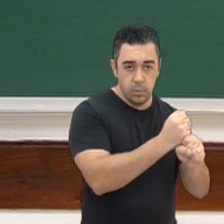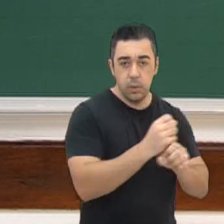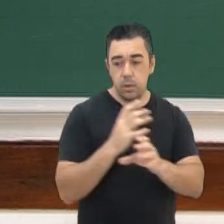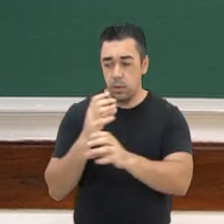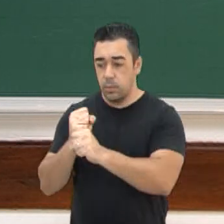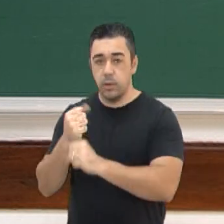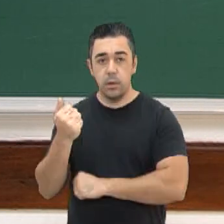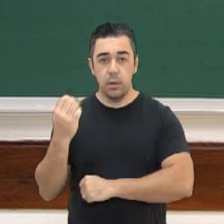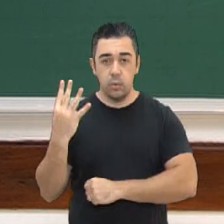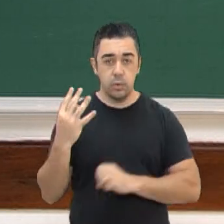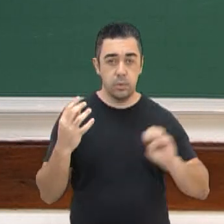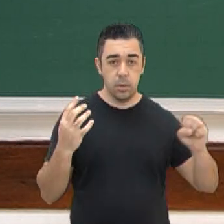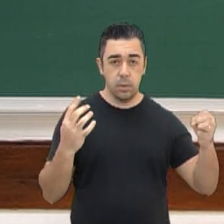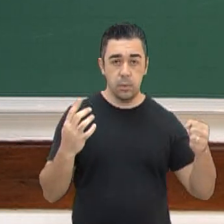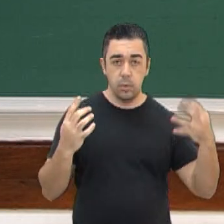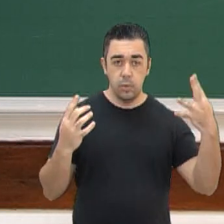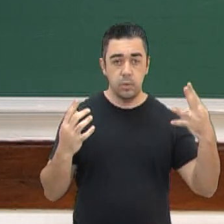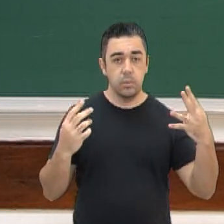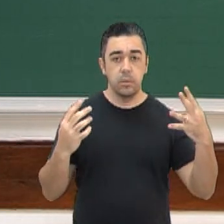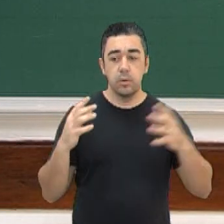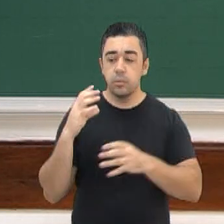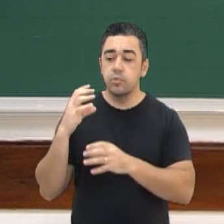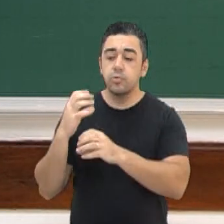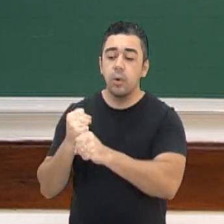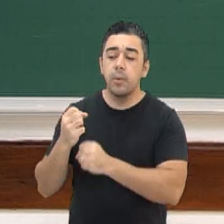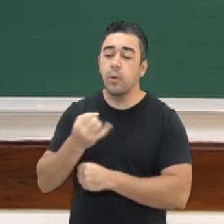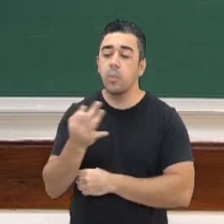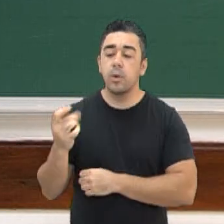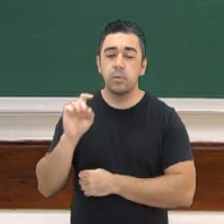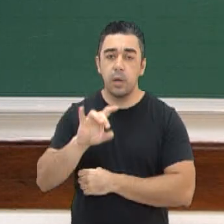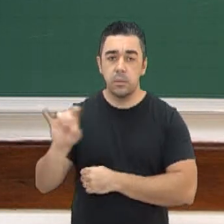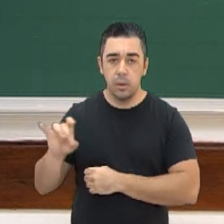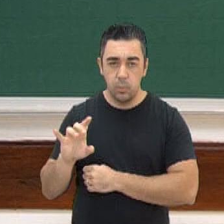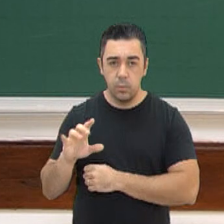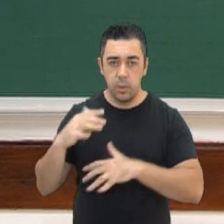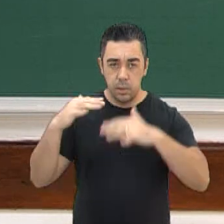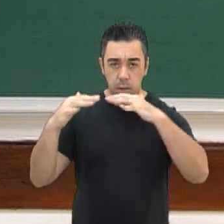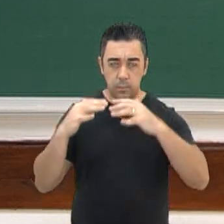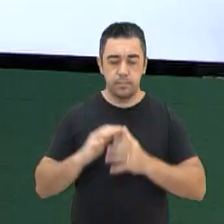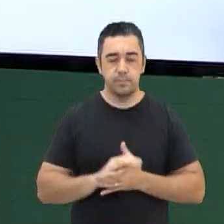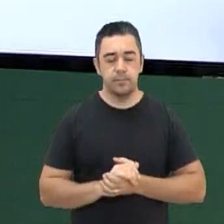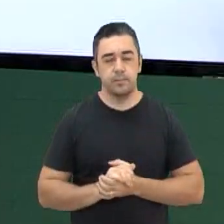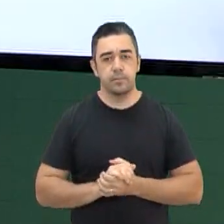participar, levando em consideração a soma da pontuação de cada atleta.